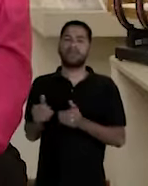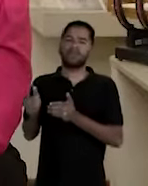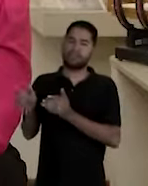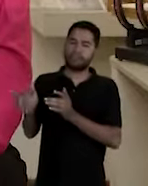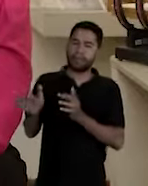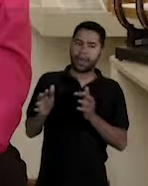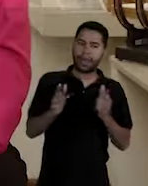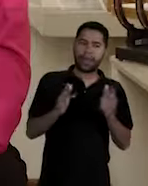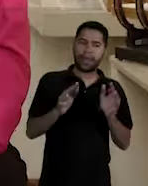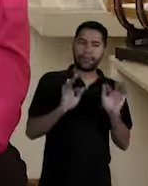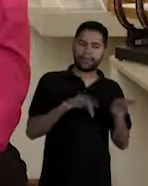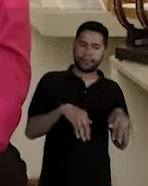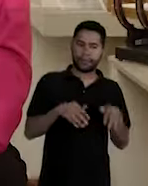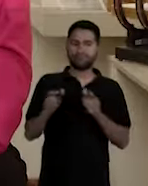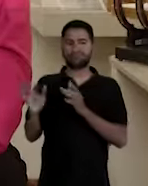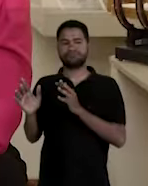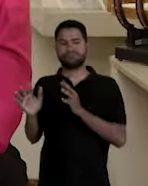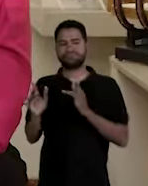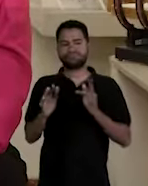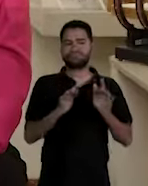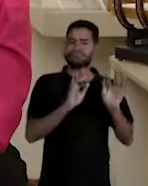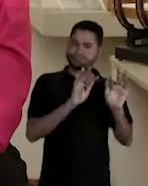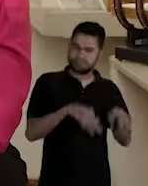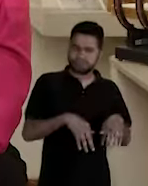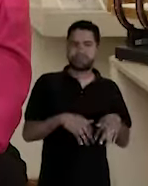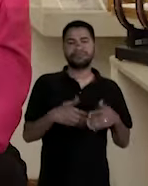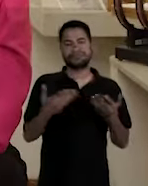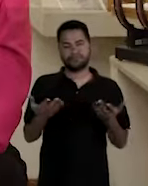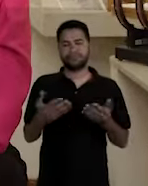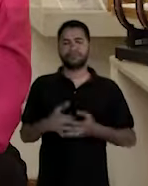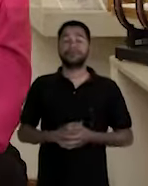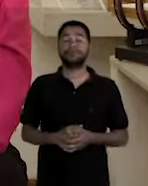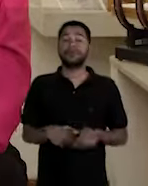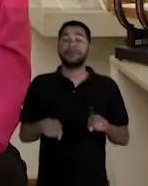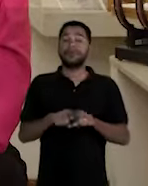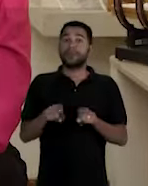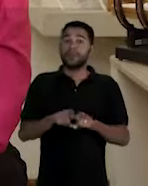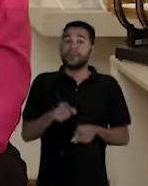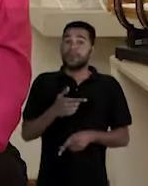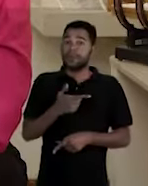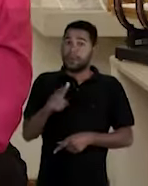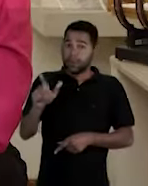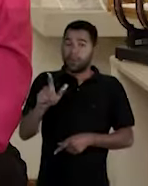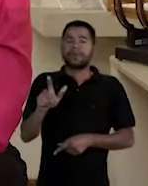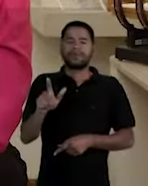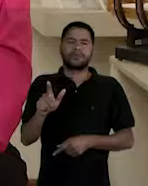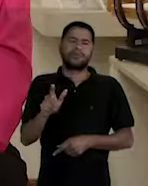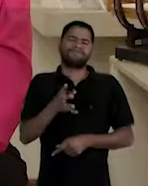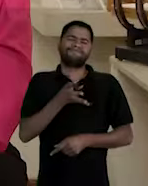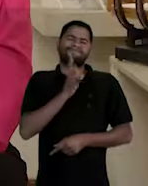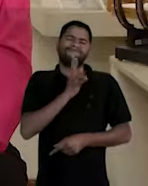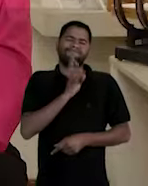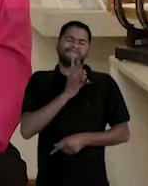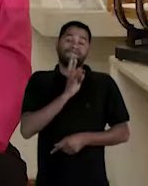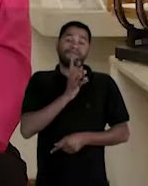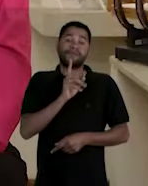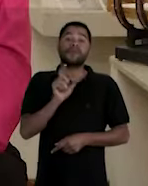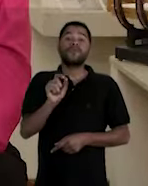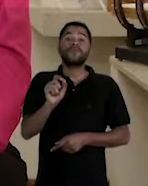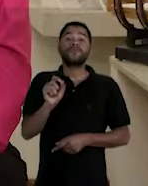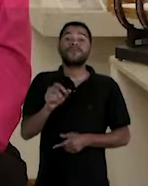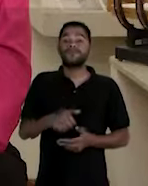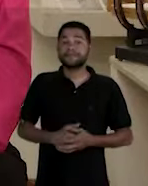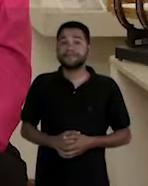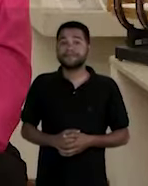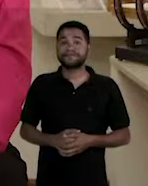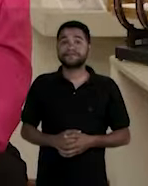finalizando, no caso da geladeira, que é uma máquina térmica. E outra máquina térmica muito conhecida é a chamada